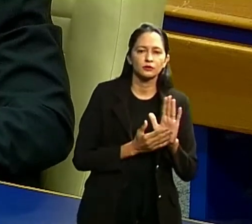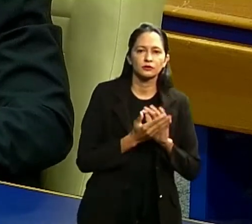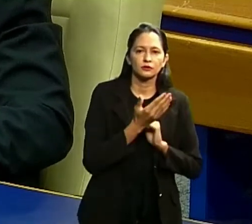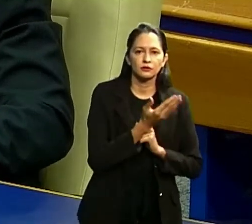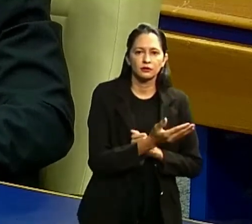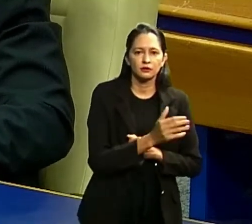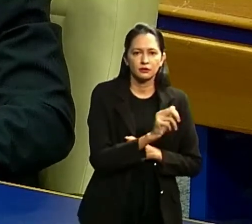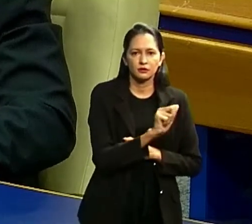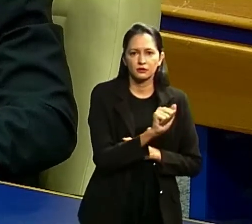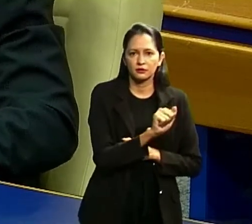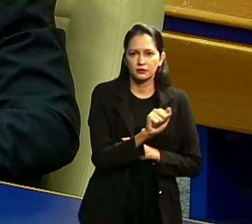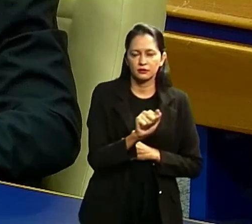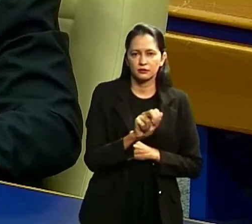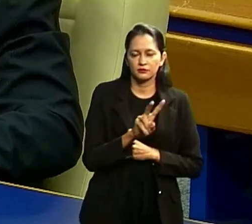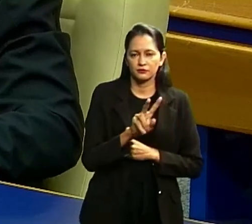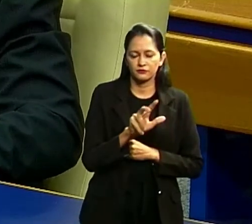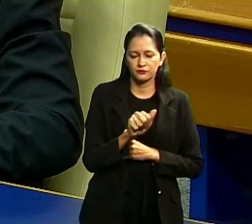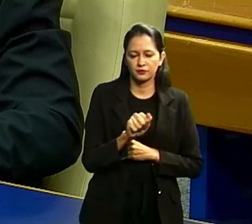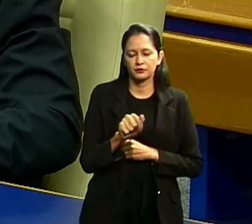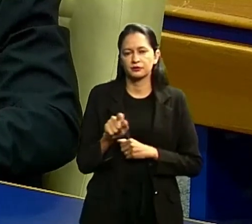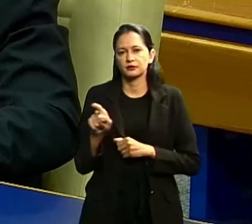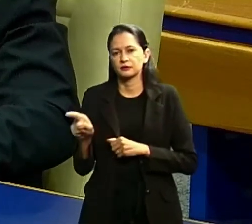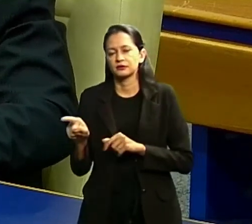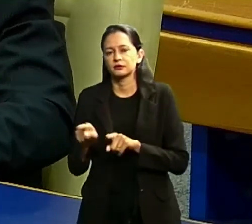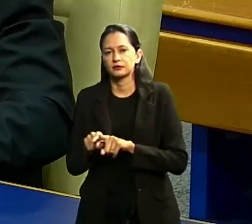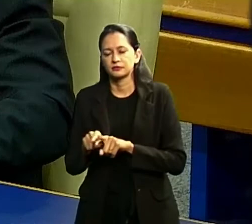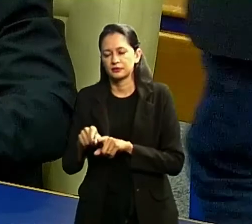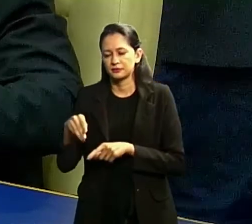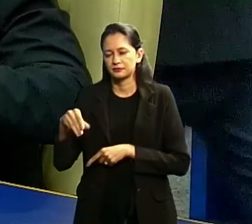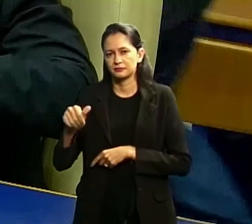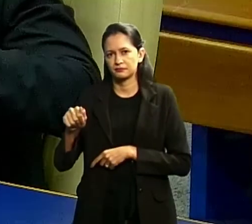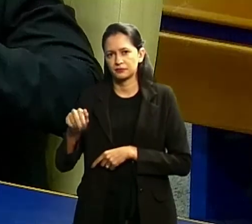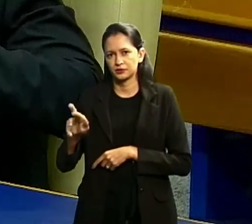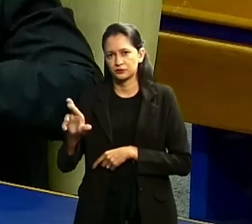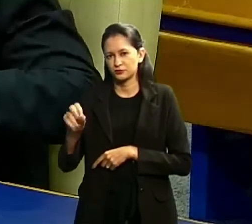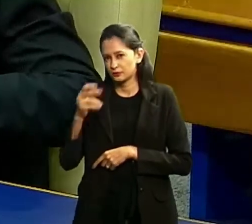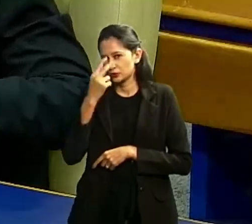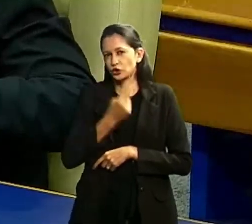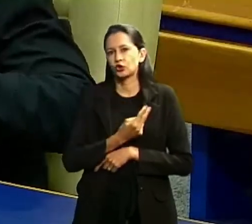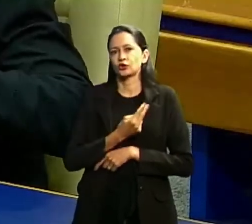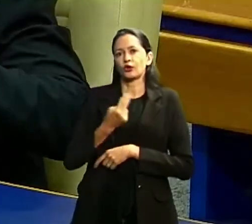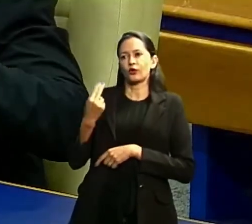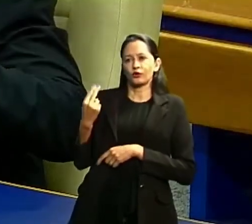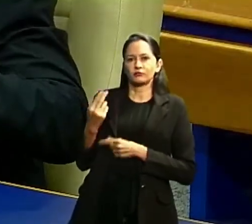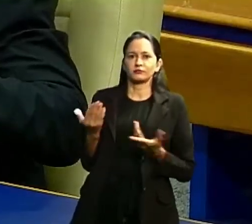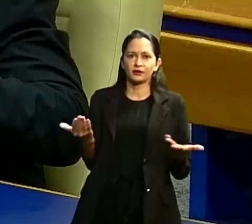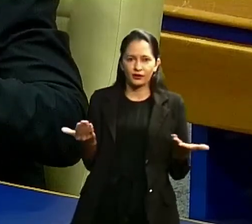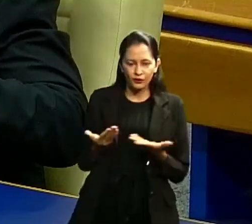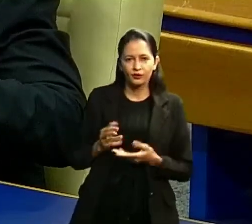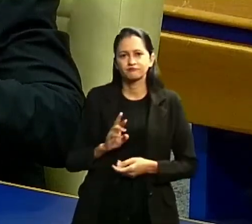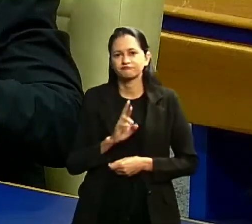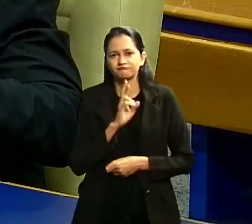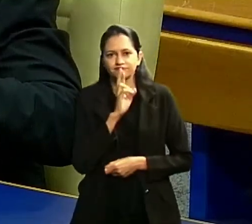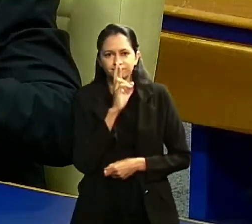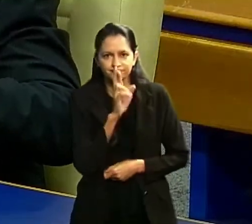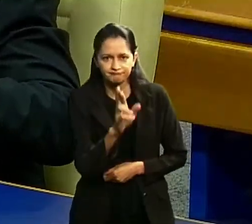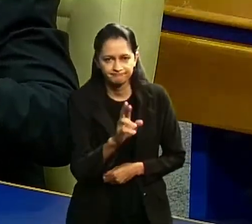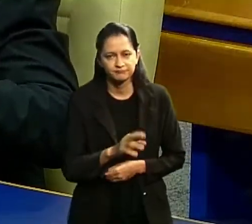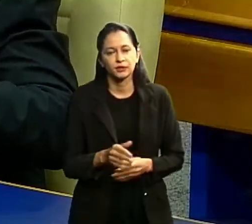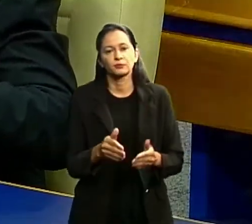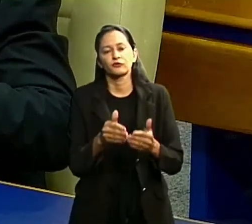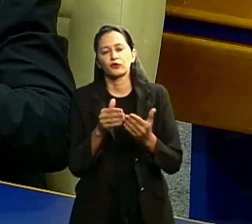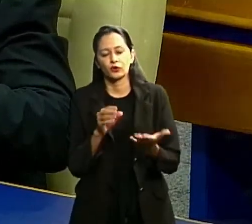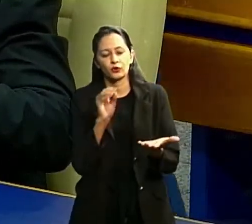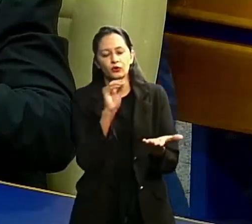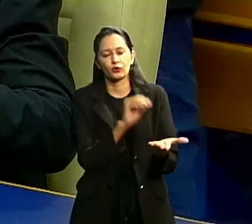Mauro Rubem, porém não foi citado ao microfone. Por isso eu quero registrar que em ata